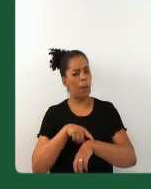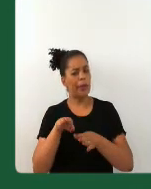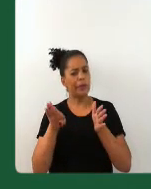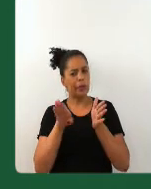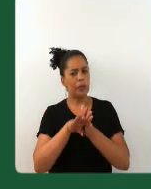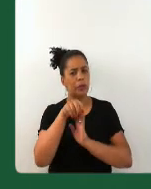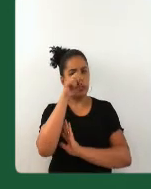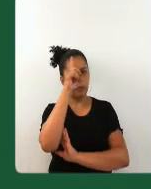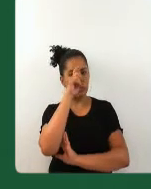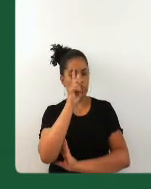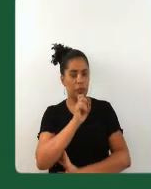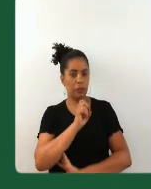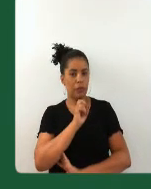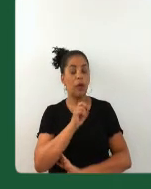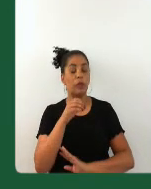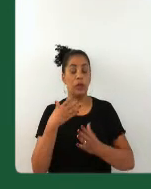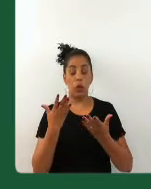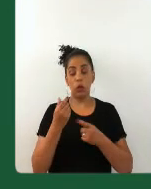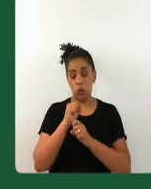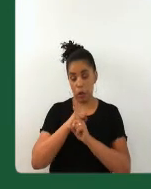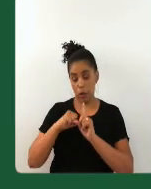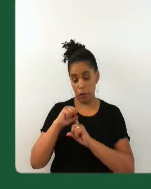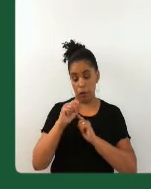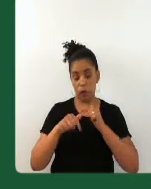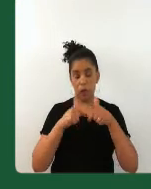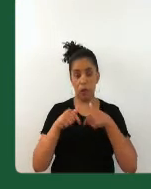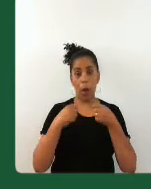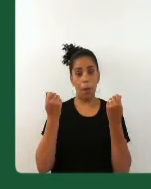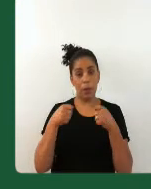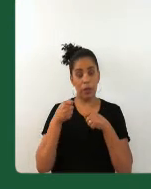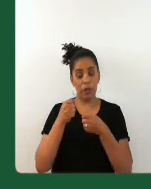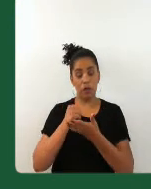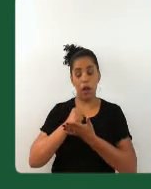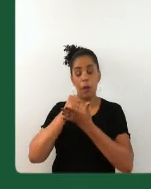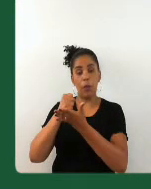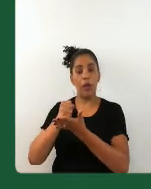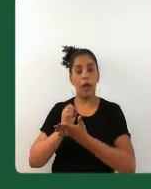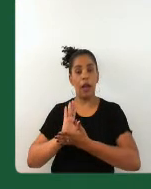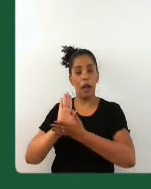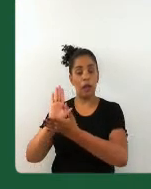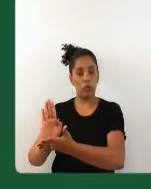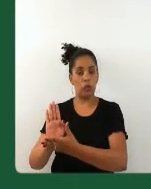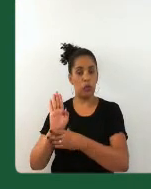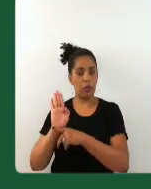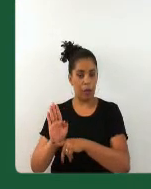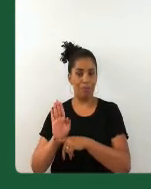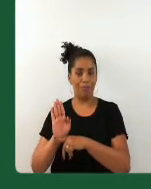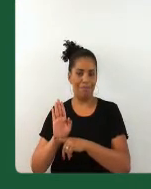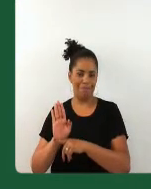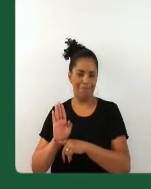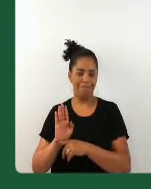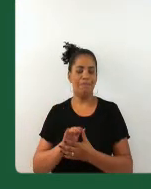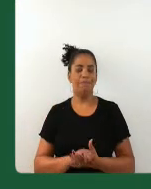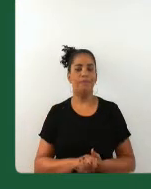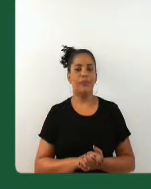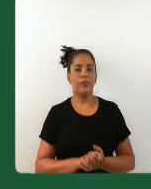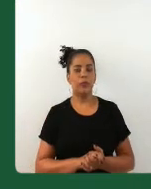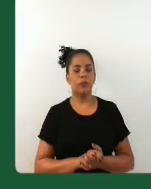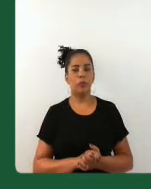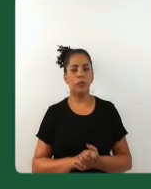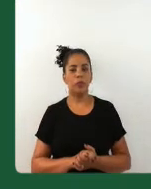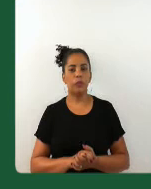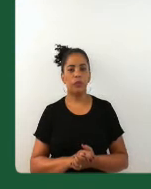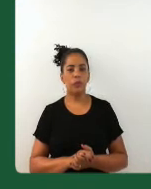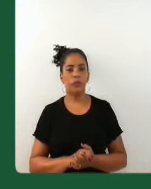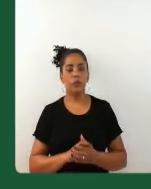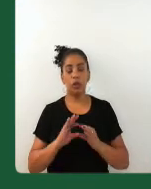e que dessa forma o serviço social durante todo o tratamento vai conseguir identificar e intervir. Acompanhar a